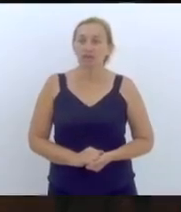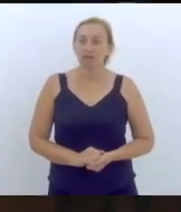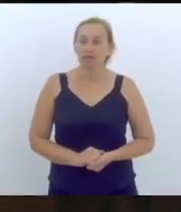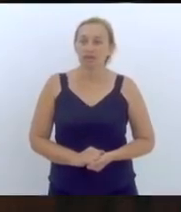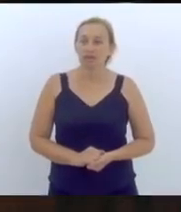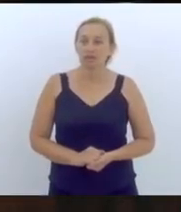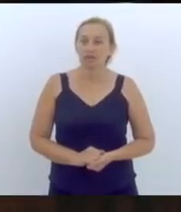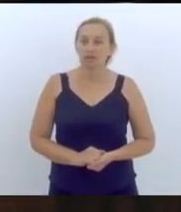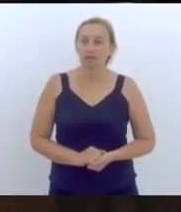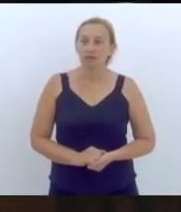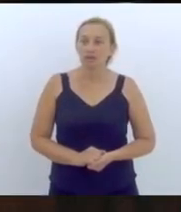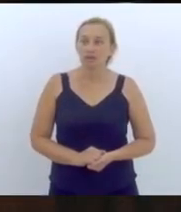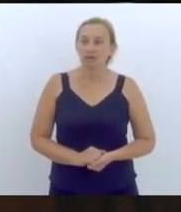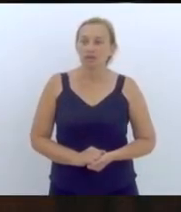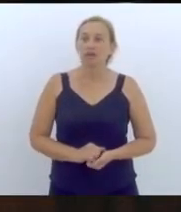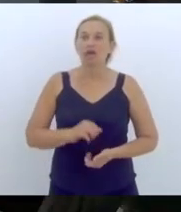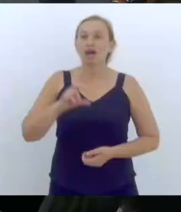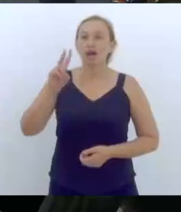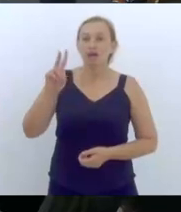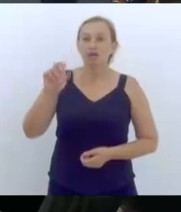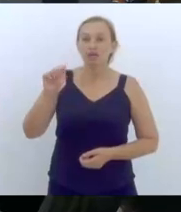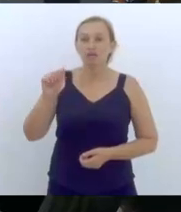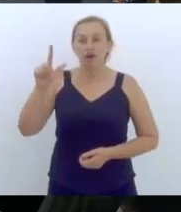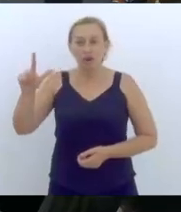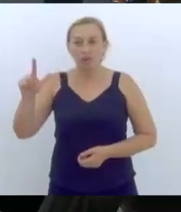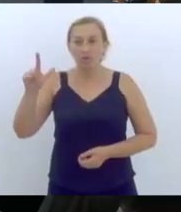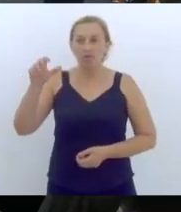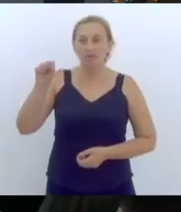Deputado Valceasa.